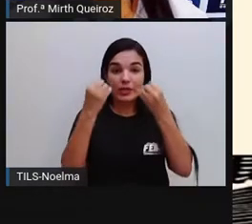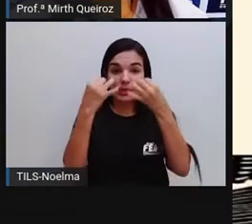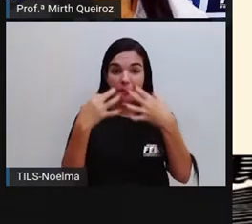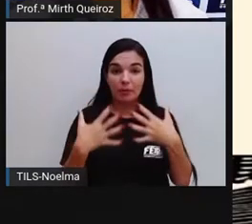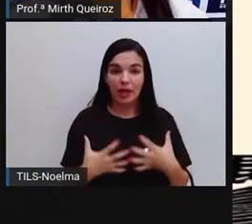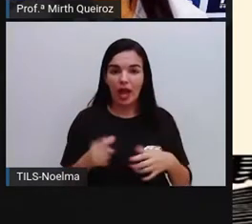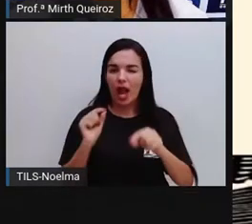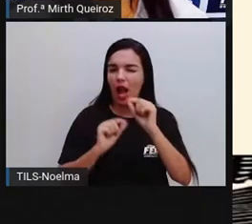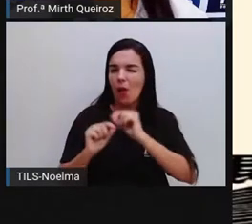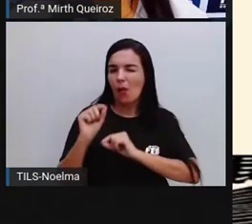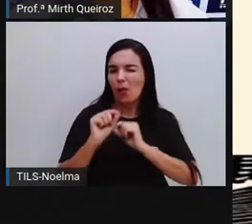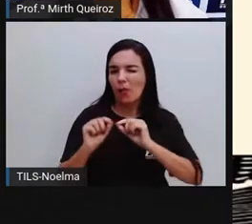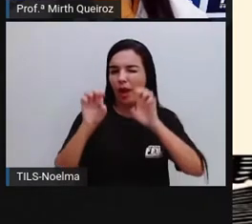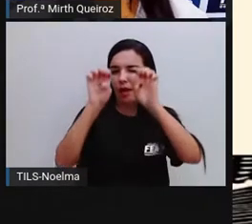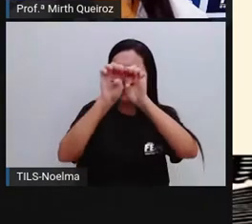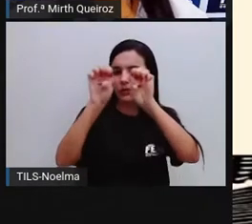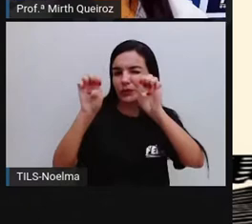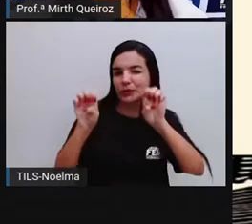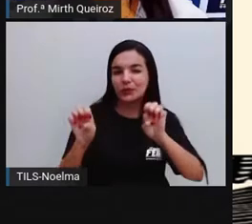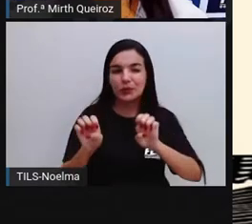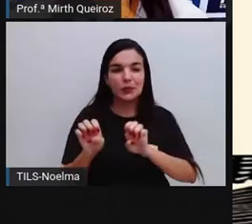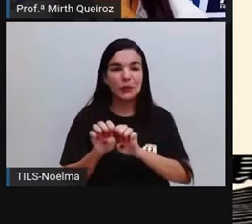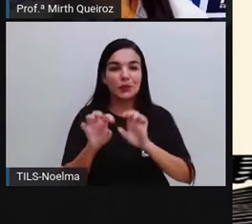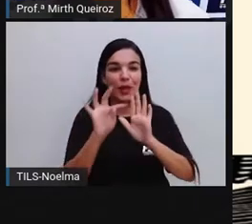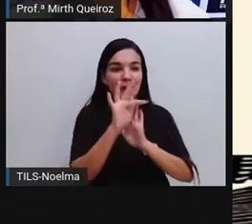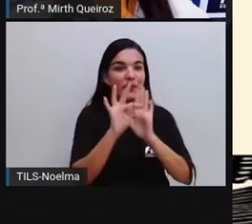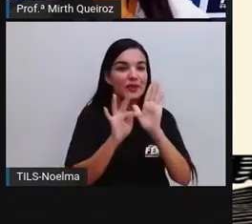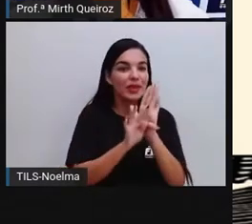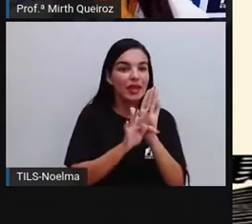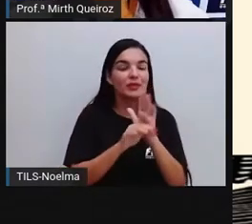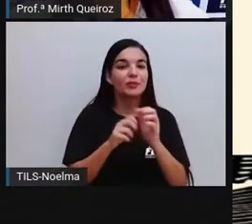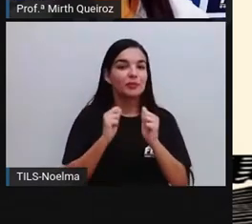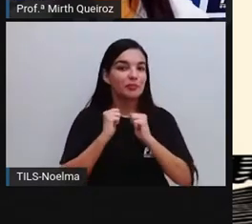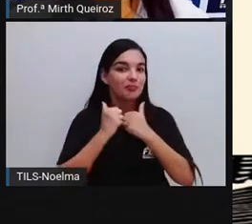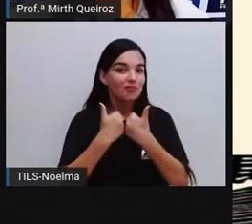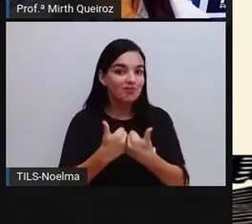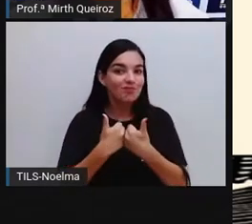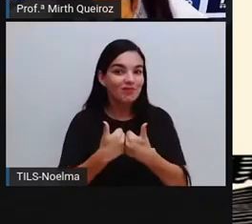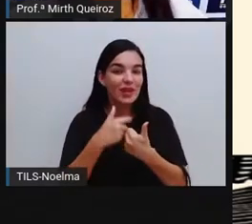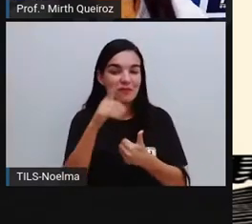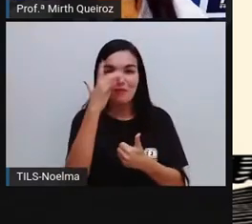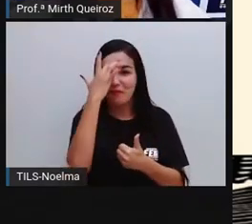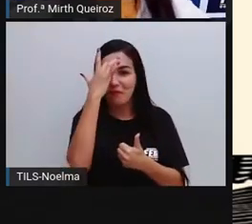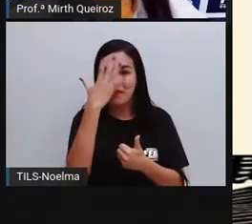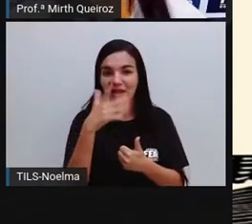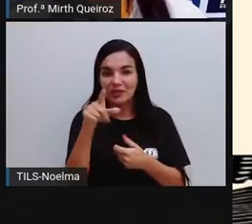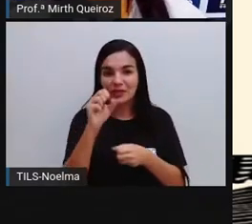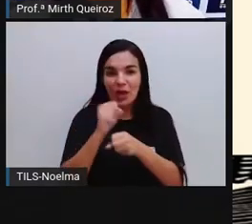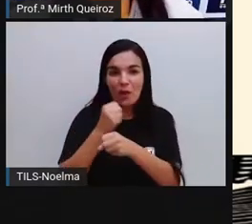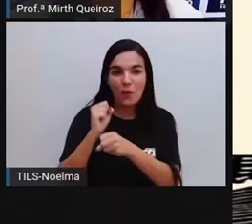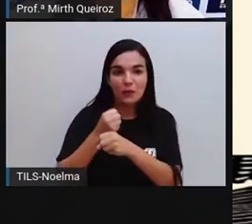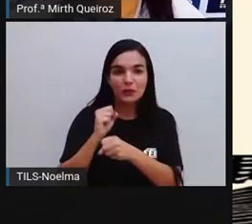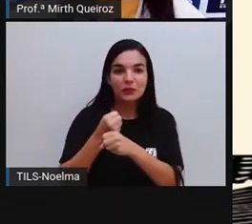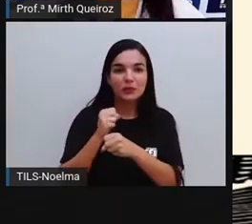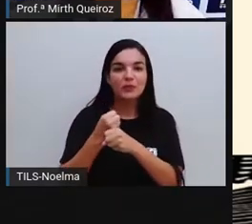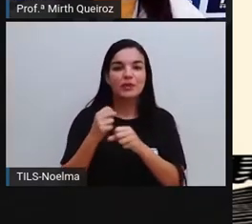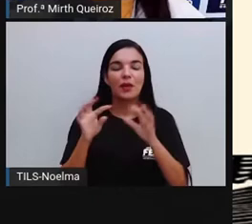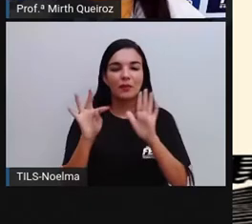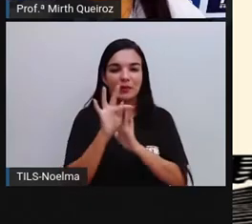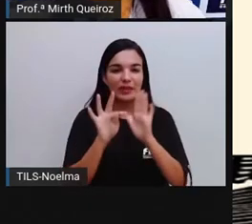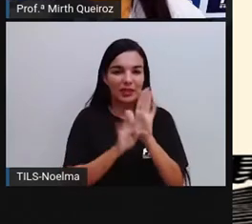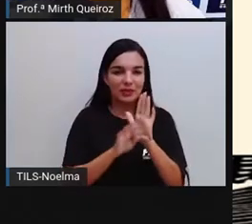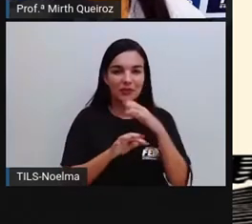aqui direitinho, né, como é que se estrutura esse tipo de texto, a fim de que possa facilitar aí na construção aí desse